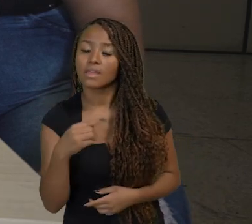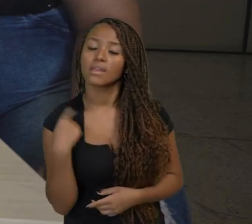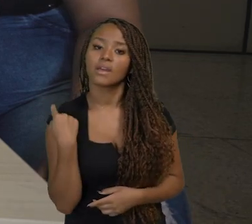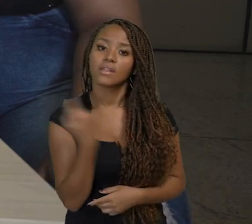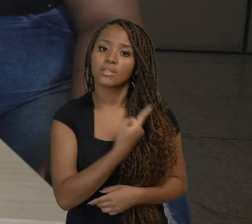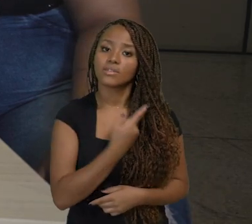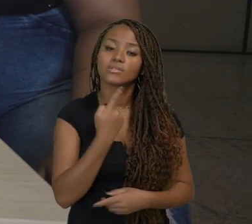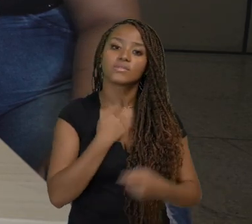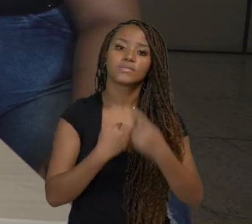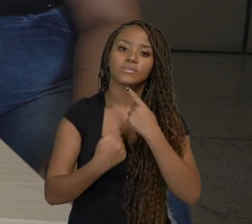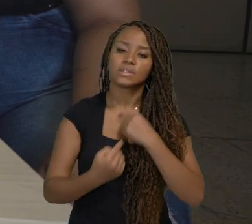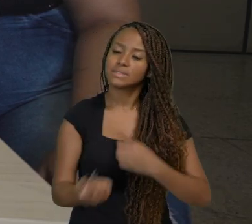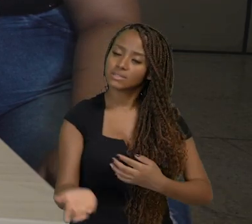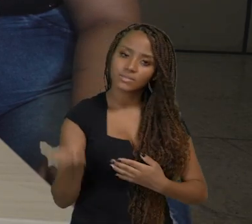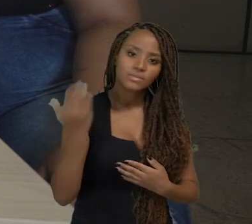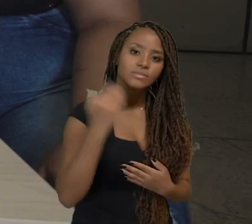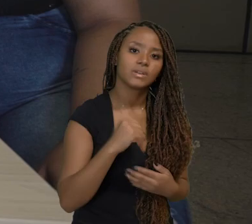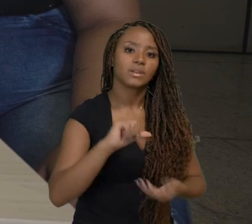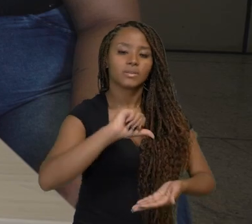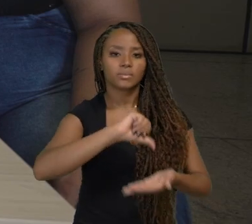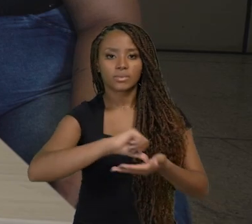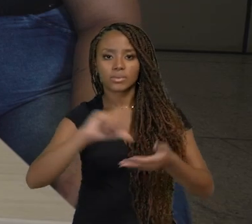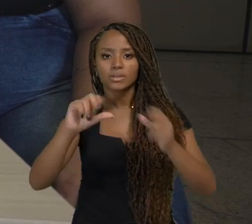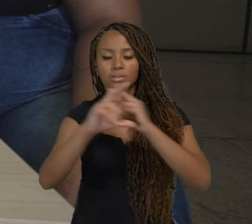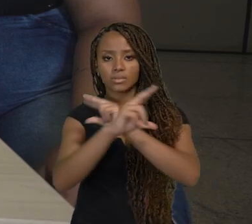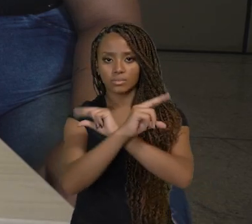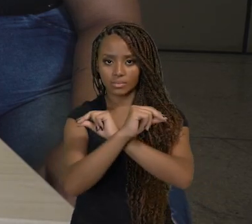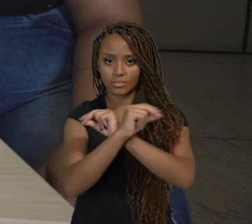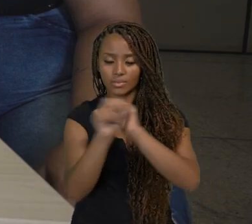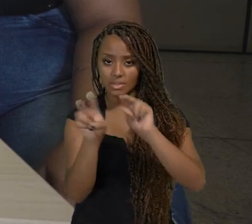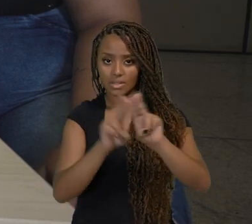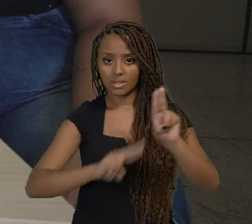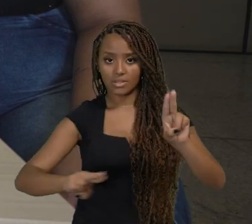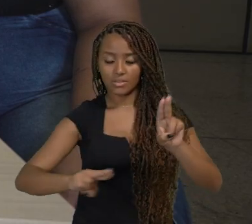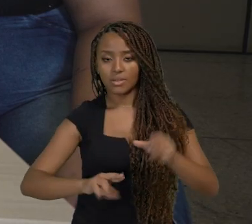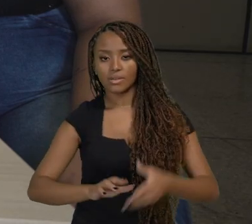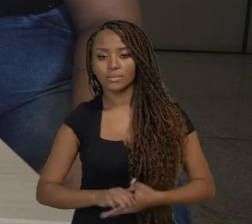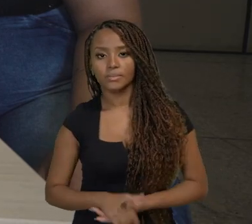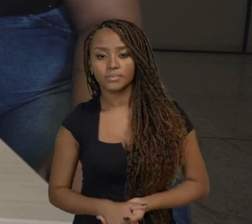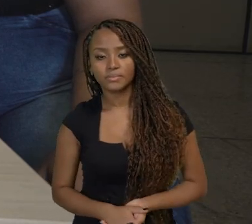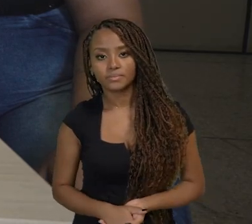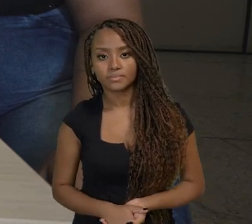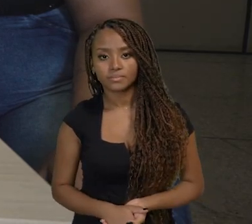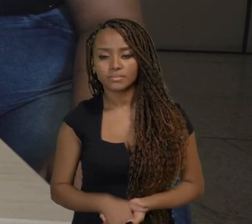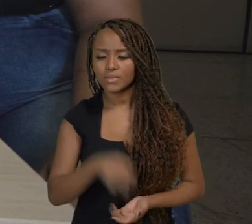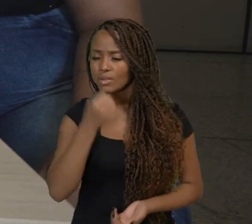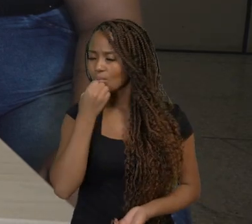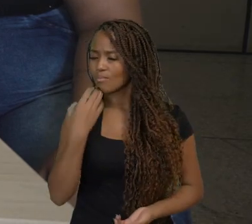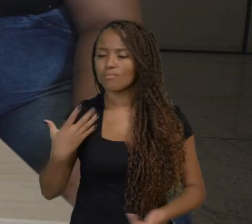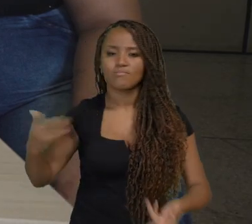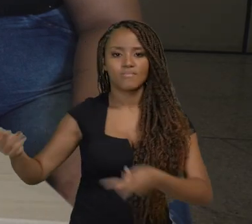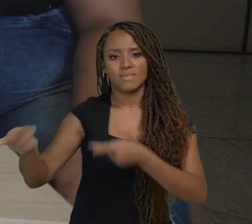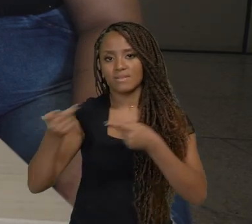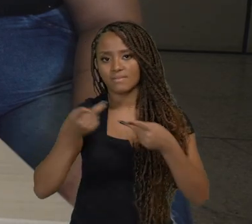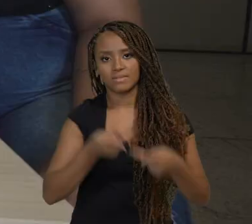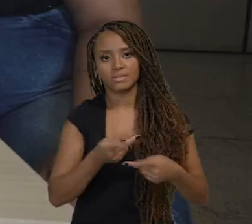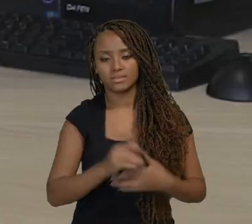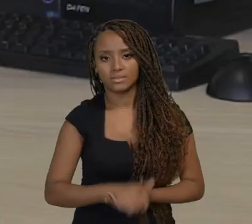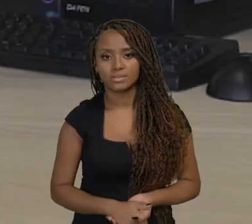nossa vontade. Então, venham para o campus UFO Patos de Minas, né, serão muito